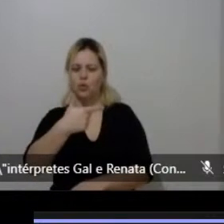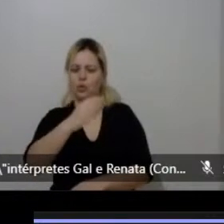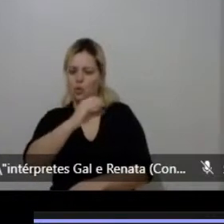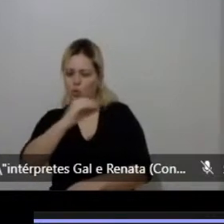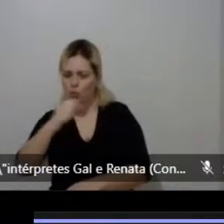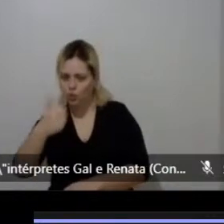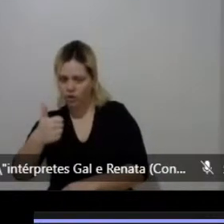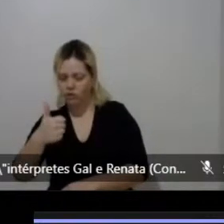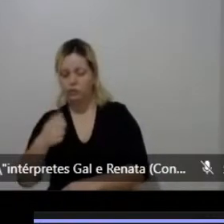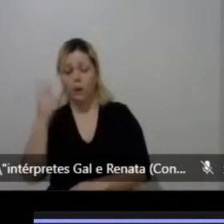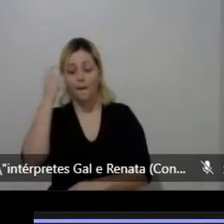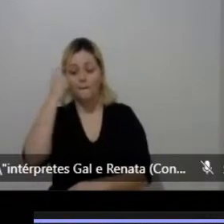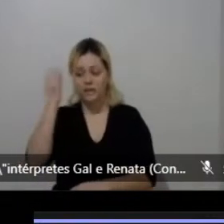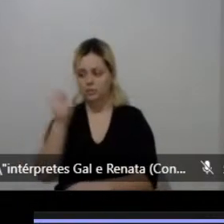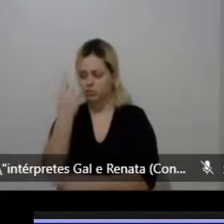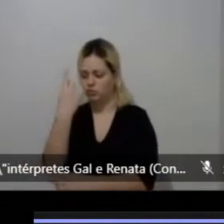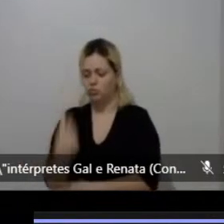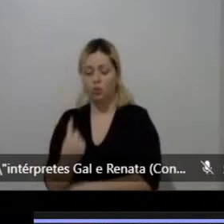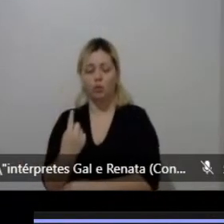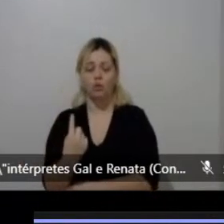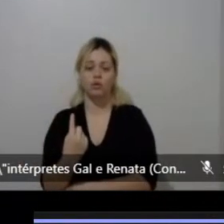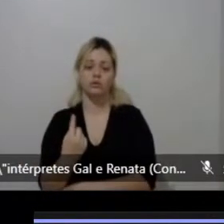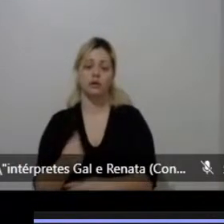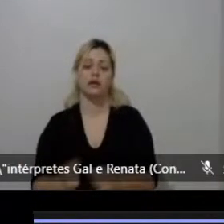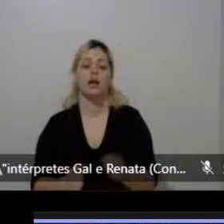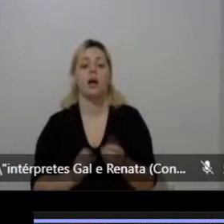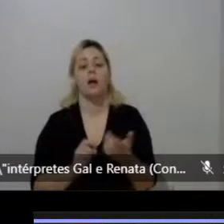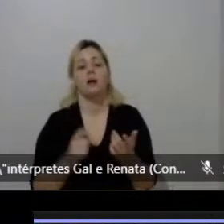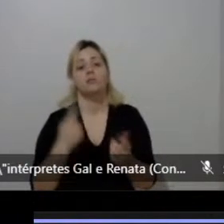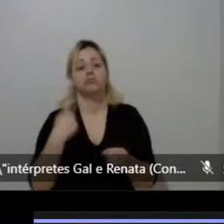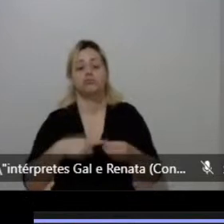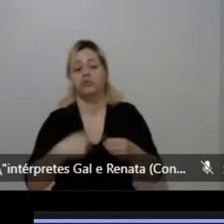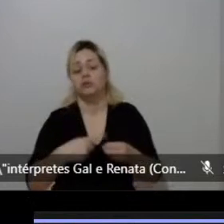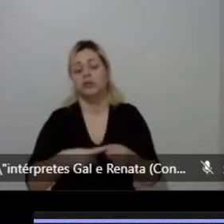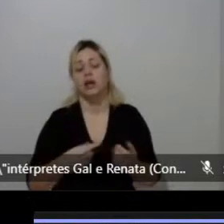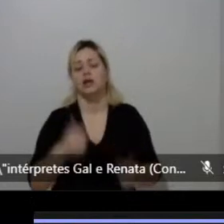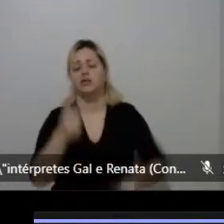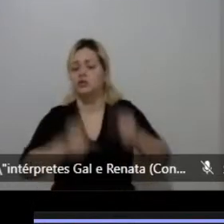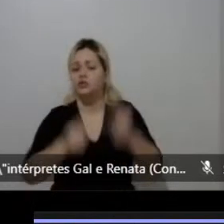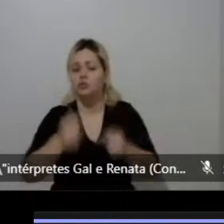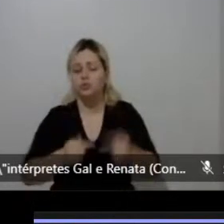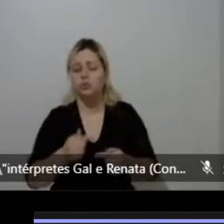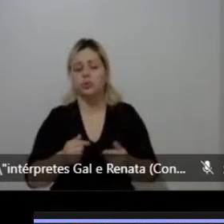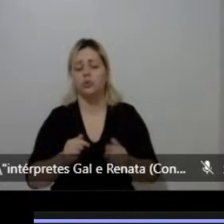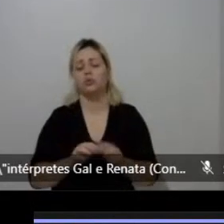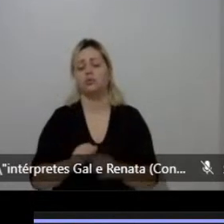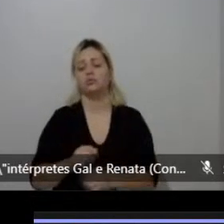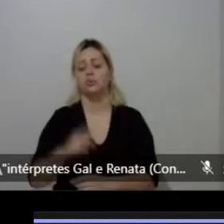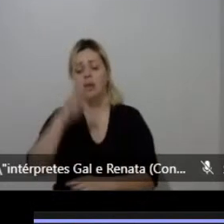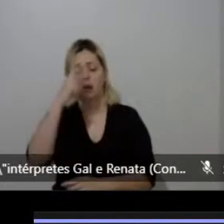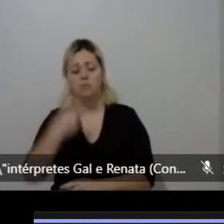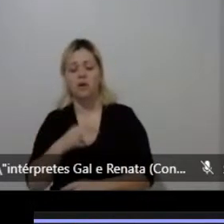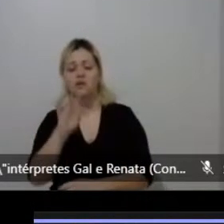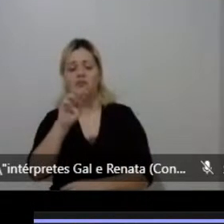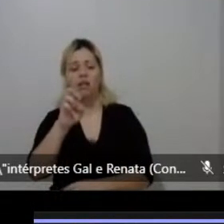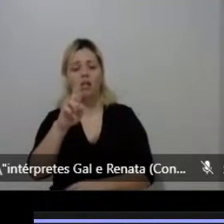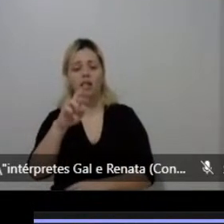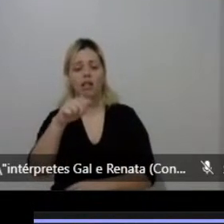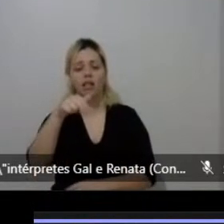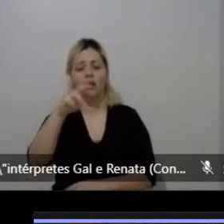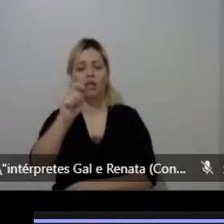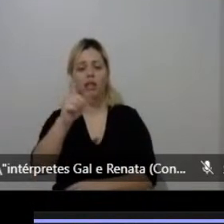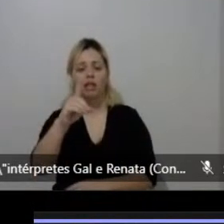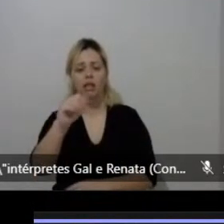do pensamento único para a cidade. O Weiner tem discutido isso, né, a Fanny, a própria Fernanda Sanches. Então,